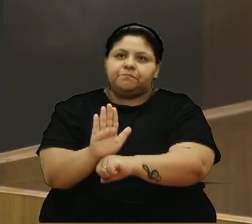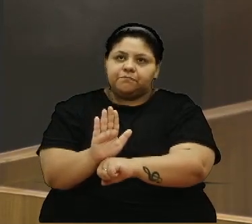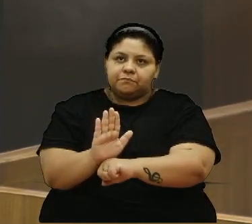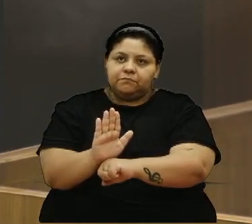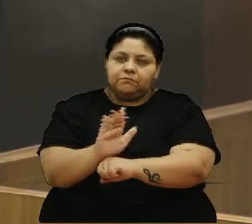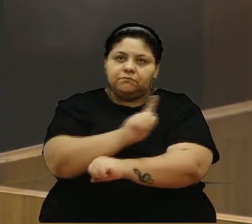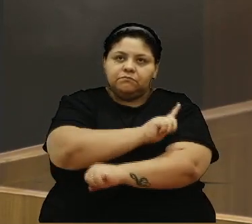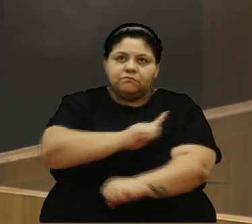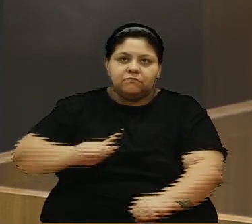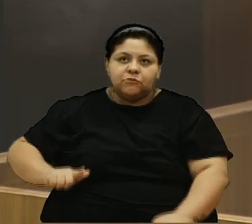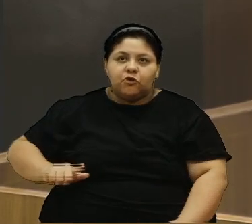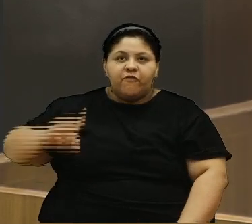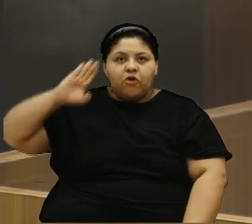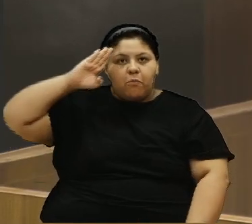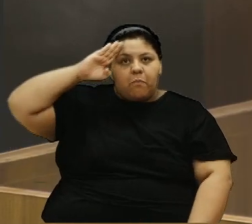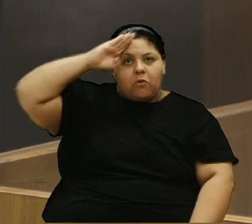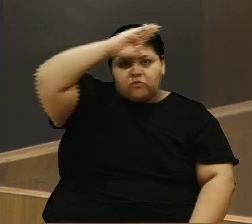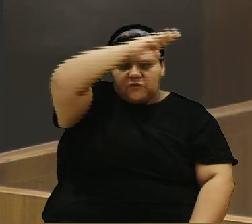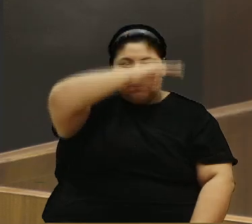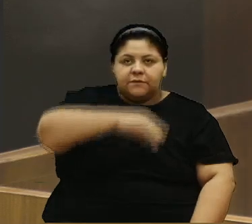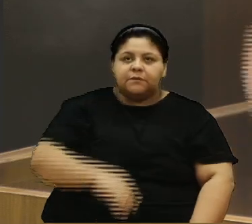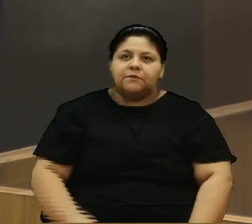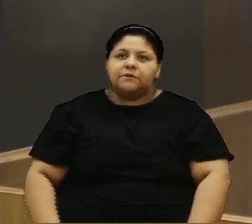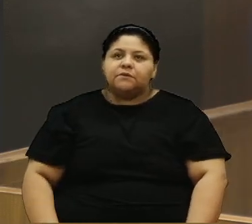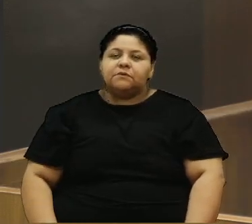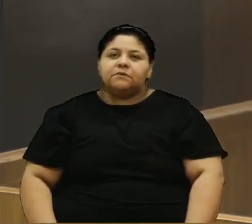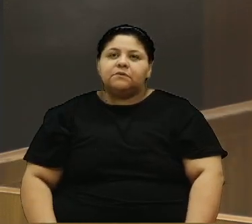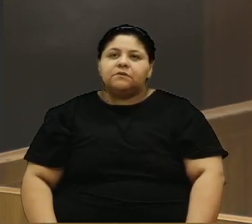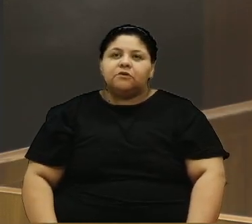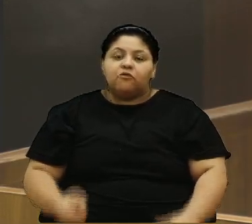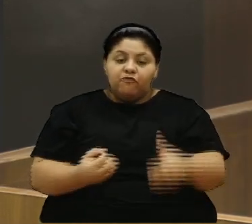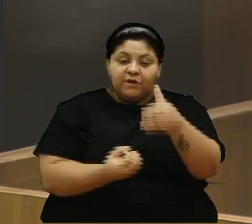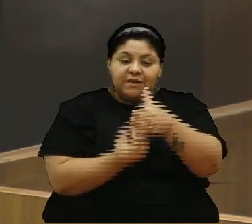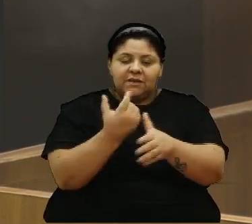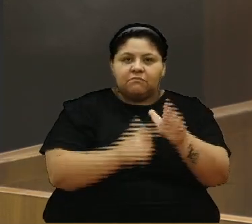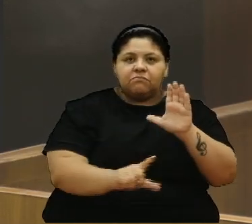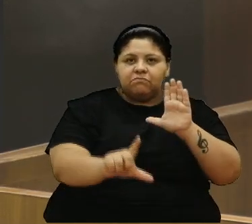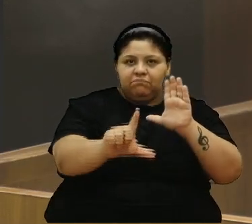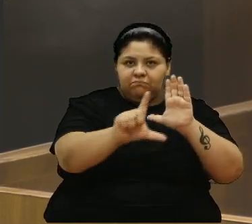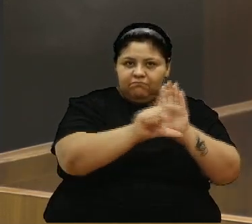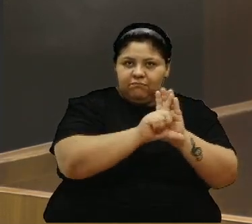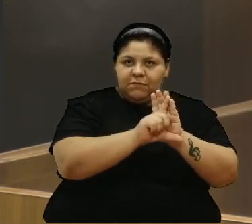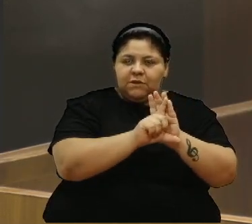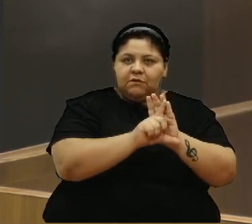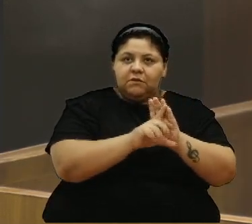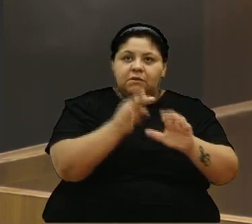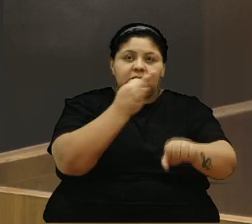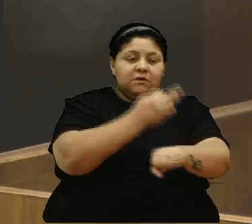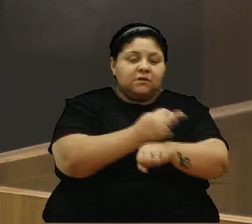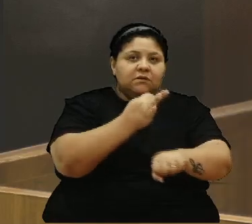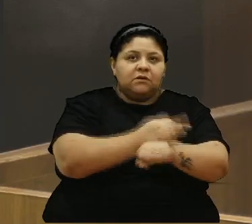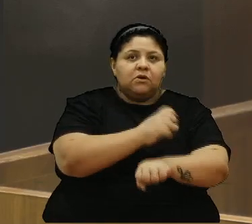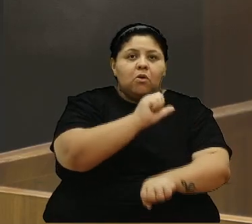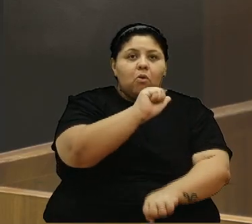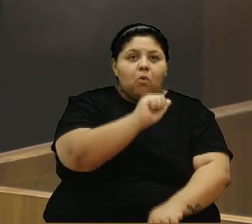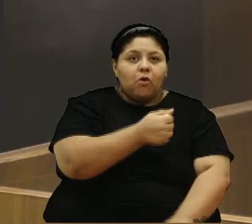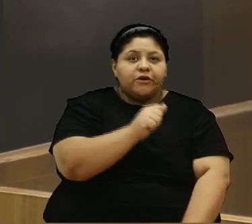No governo Bolsonaro foi colocada uma lei, uma medida provisória